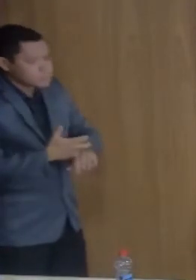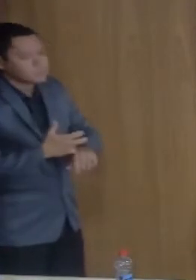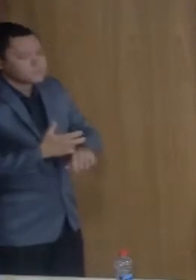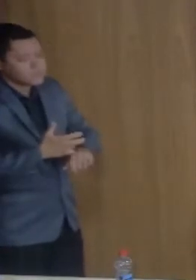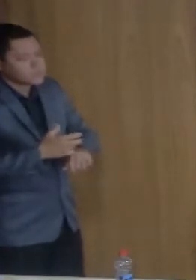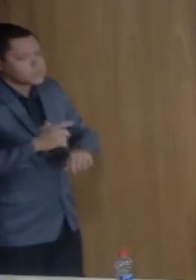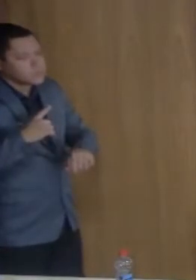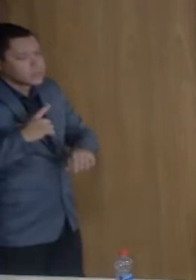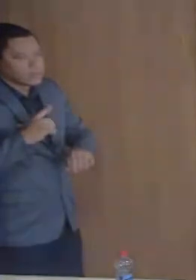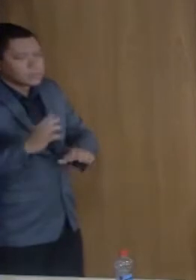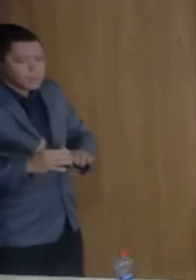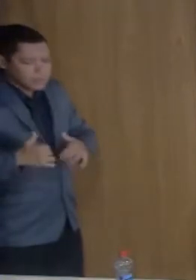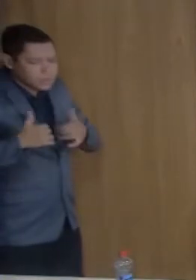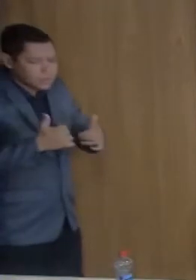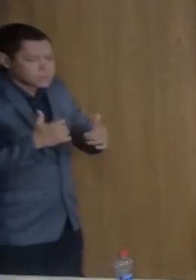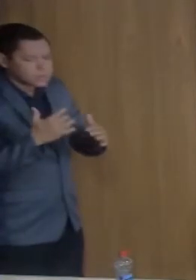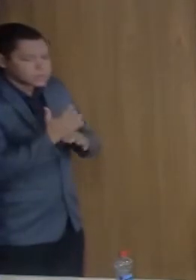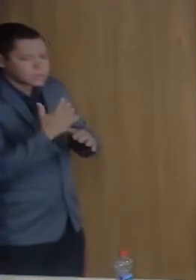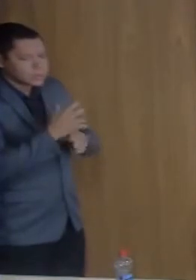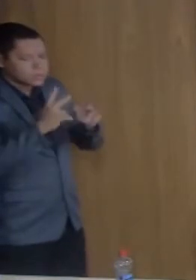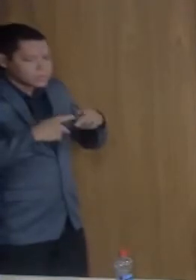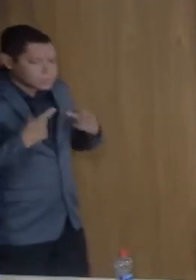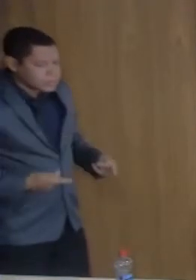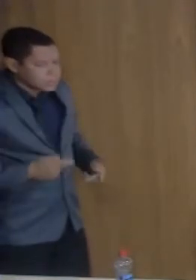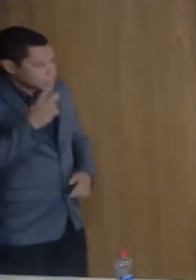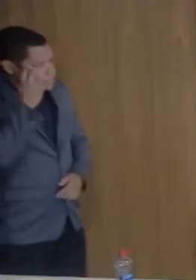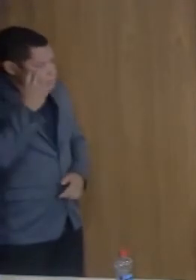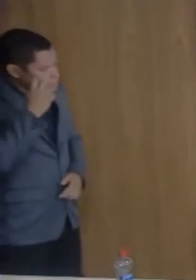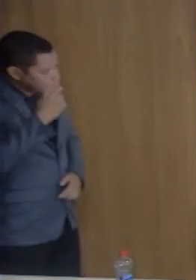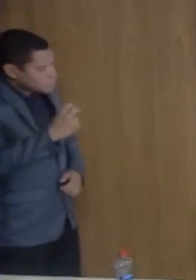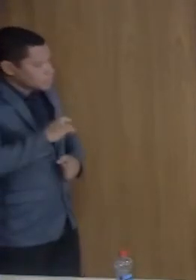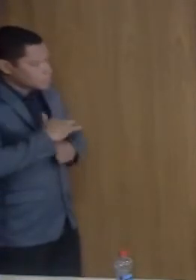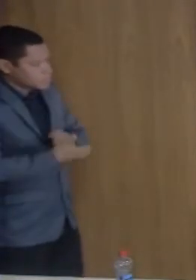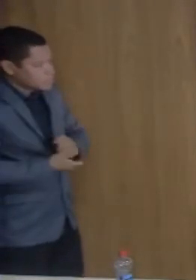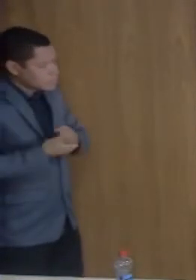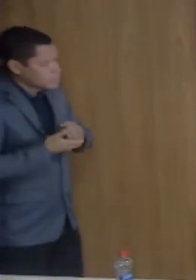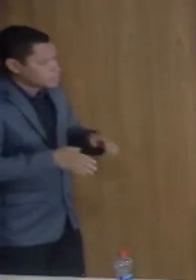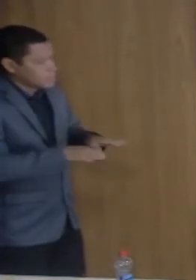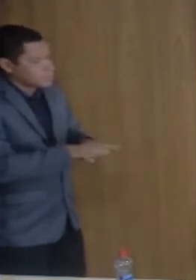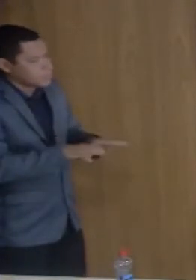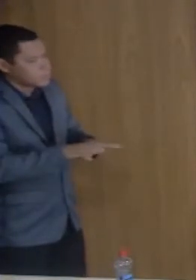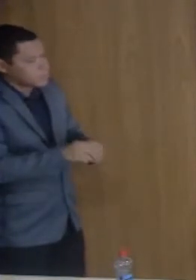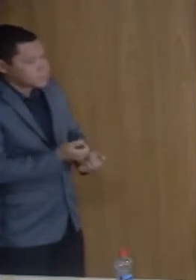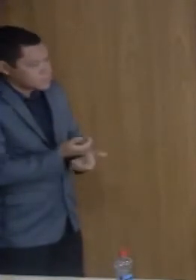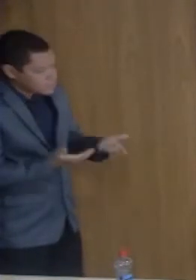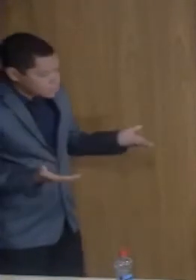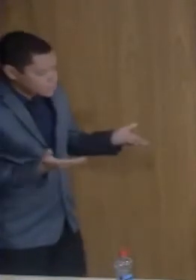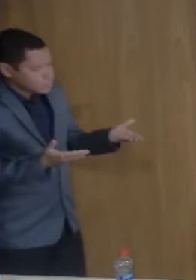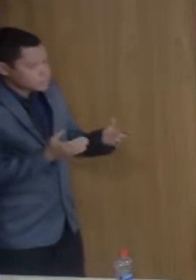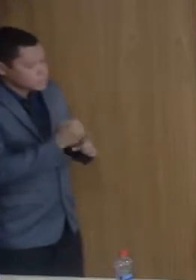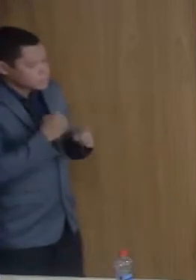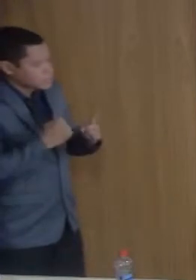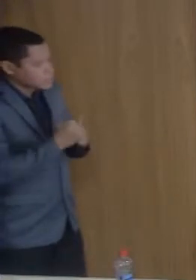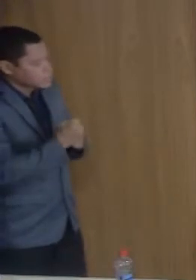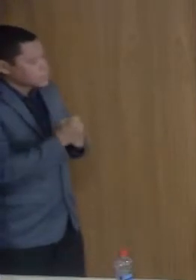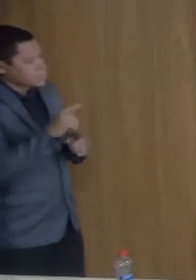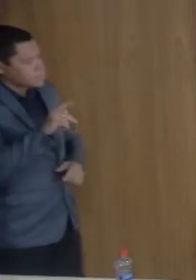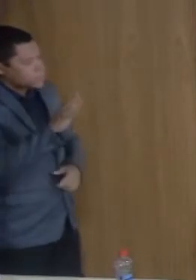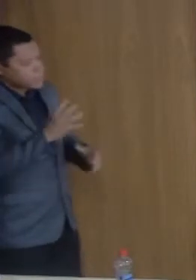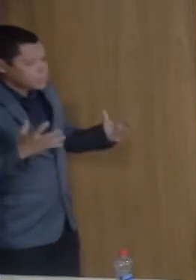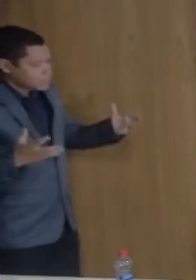cidade humana, inteligente e sustentável, com a oferta de serviços públicos de qualidade e